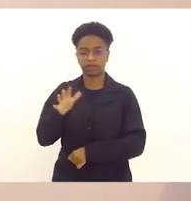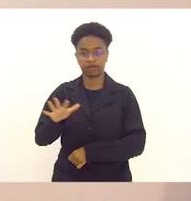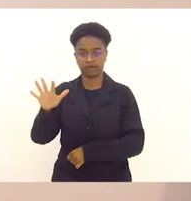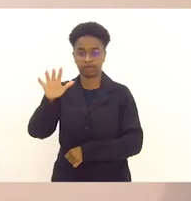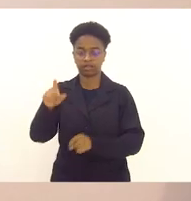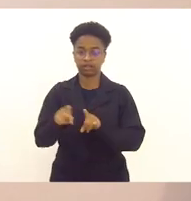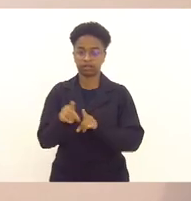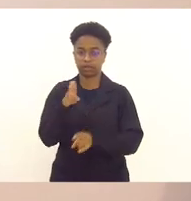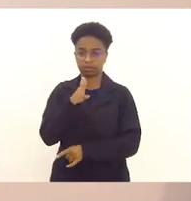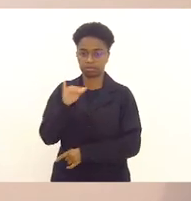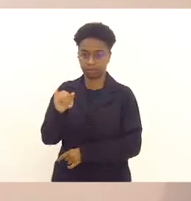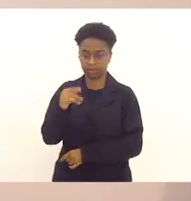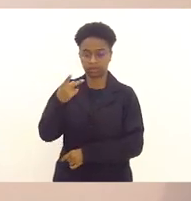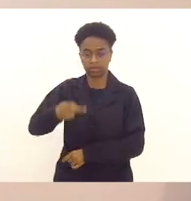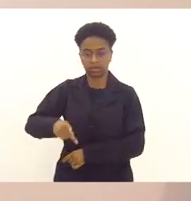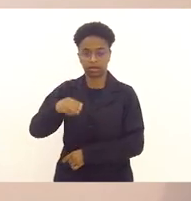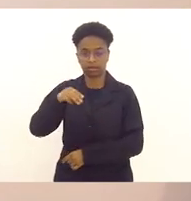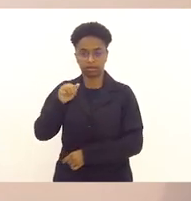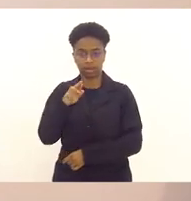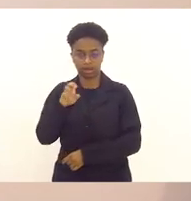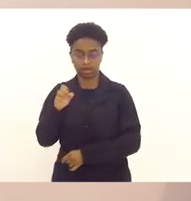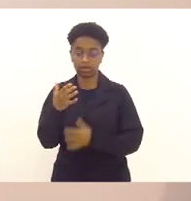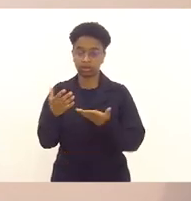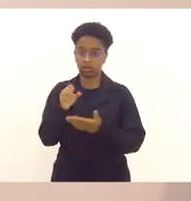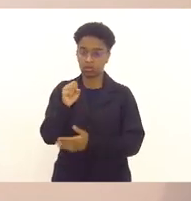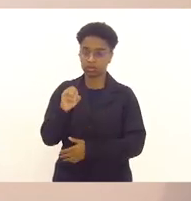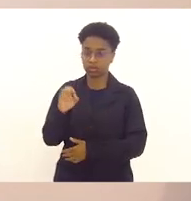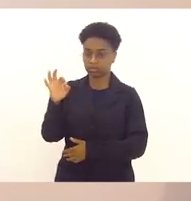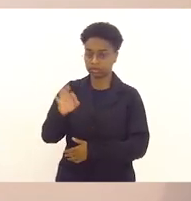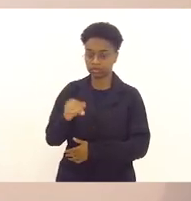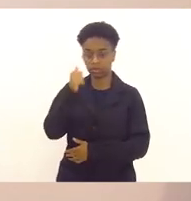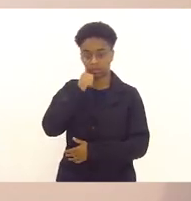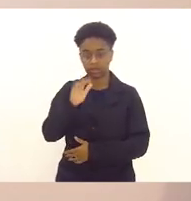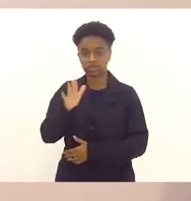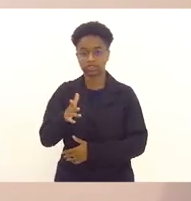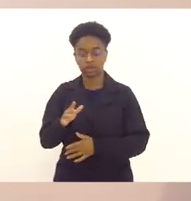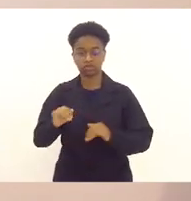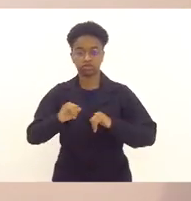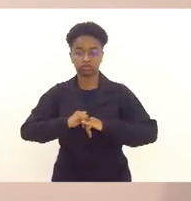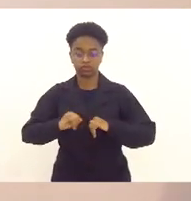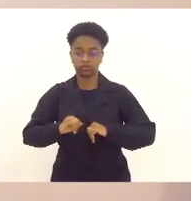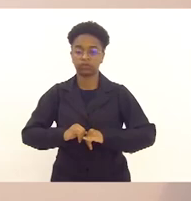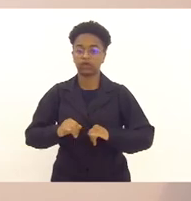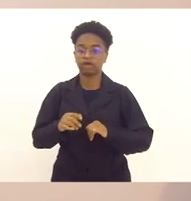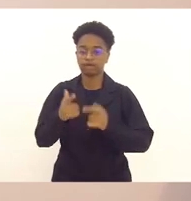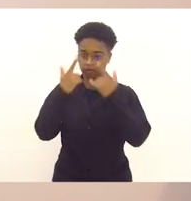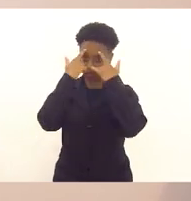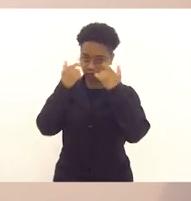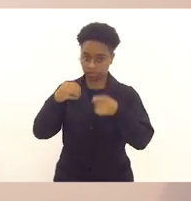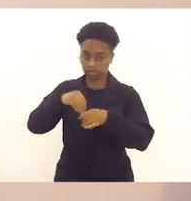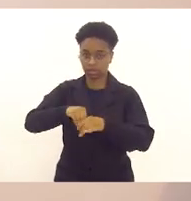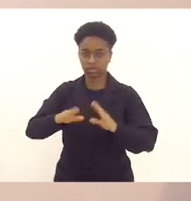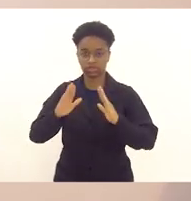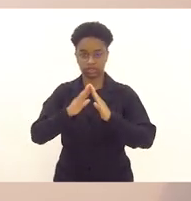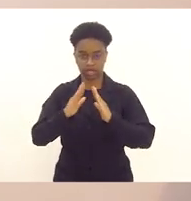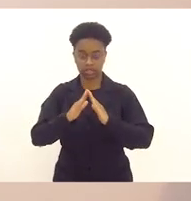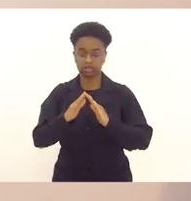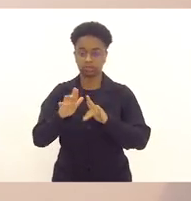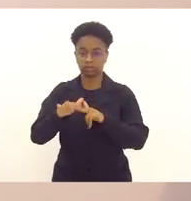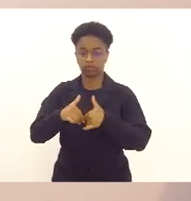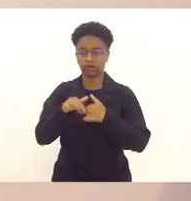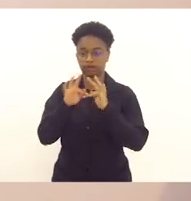da Maré 80% dessas mulheres escutadas já tinha sofrido violência aliás homofóbica dentro de casa enfrentada por